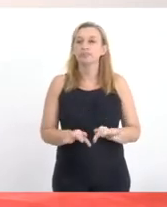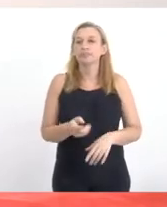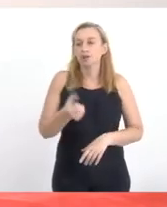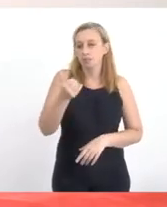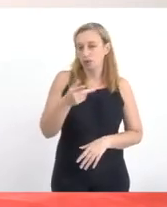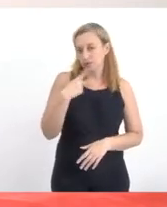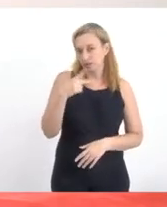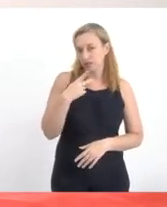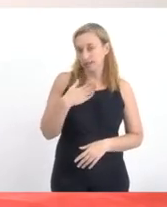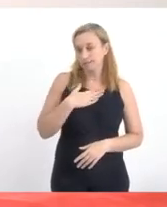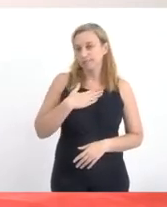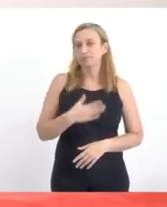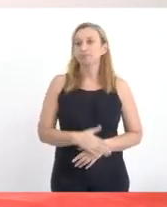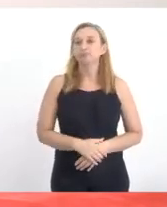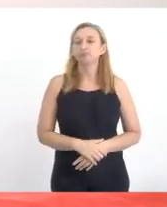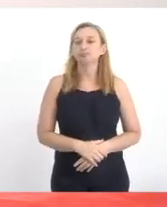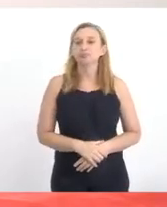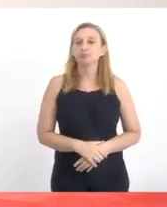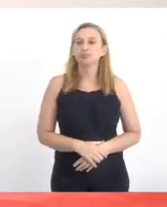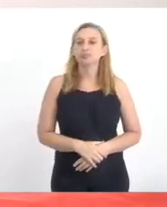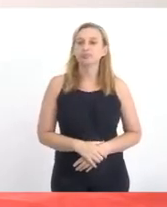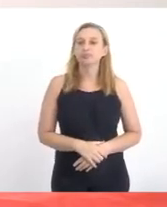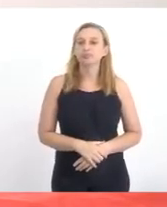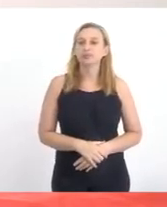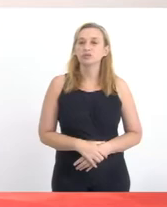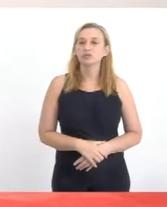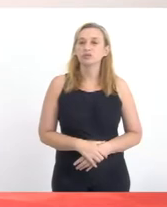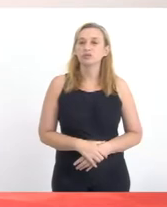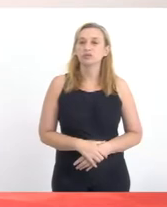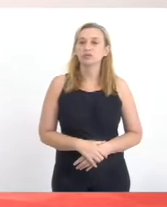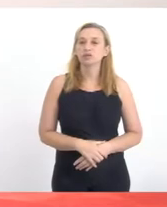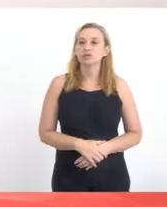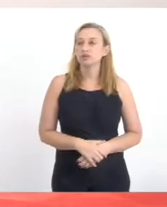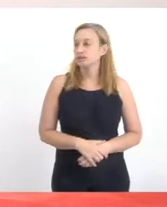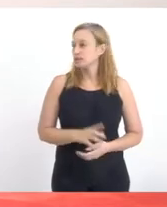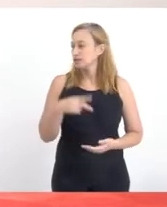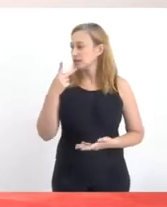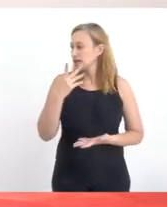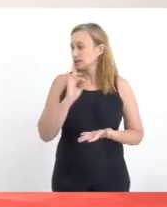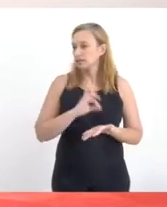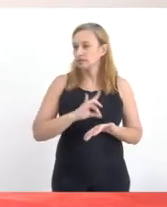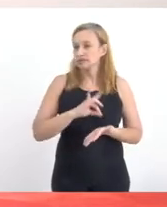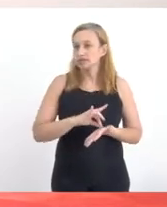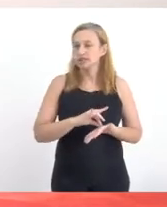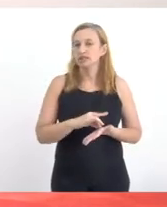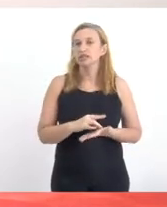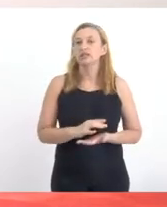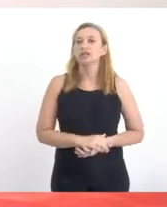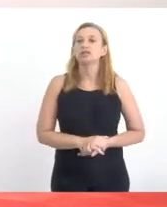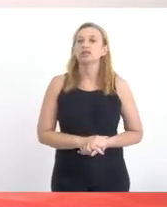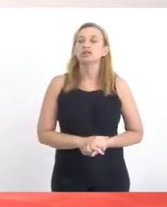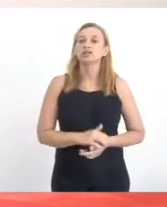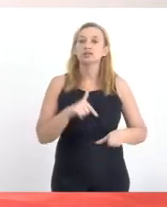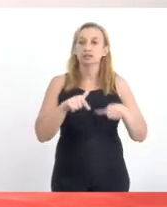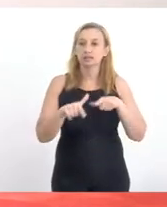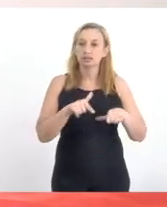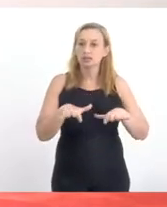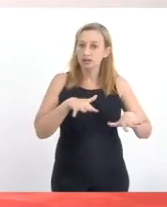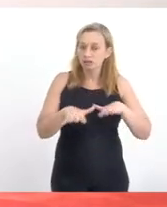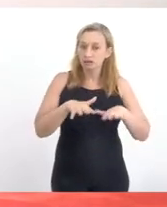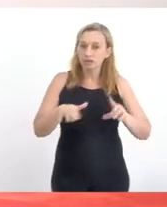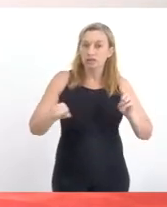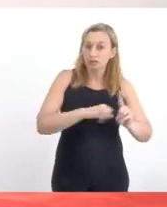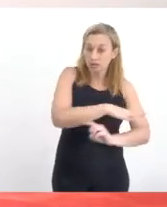encerrar um pouco da minha sala eu queria colocar na verdade enfatizar o trabalho dos